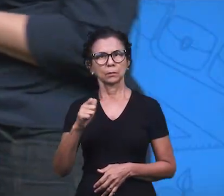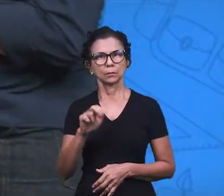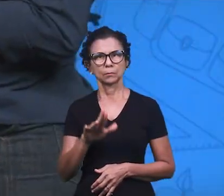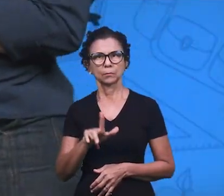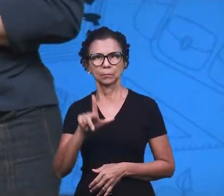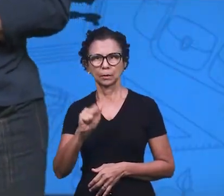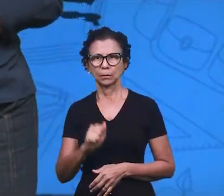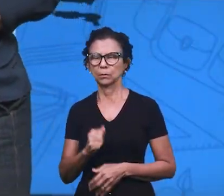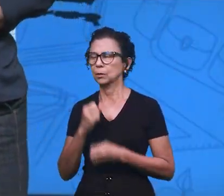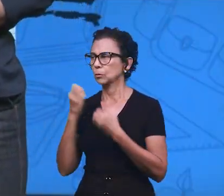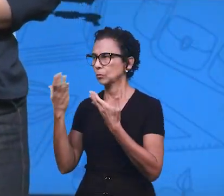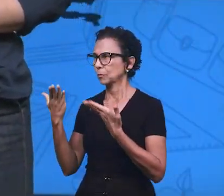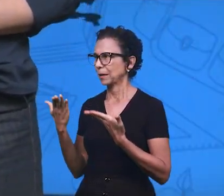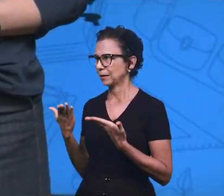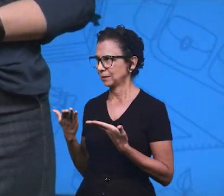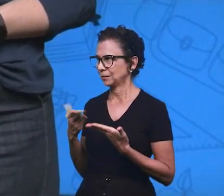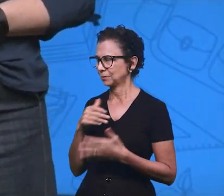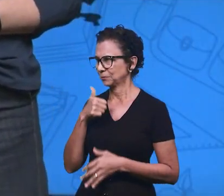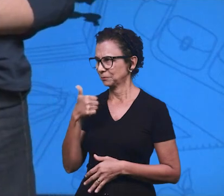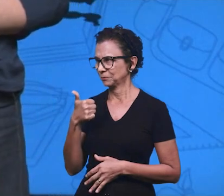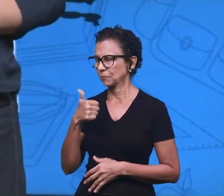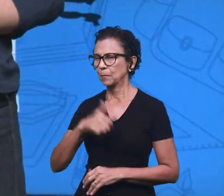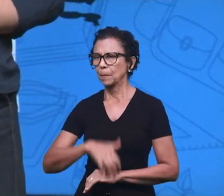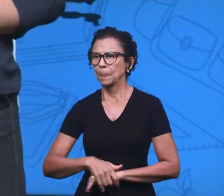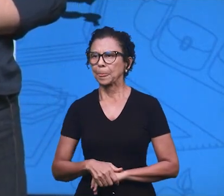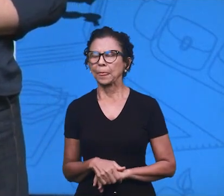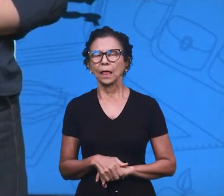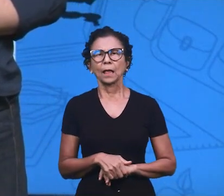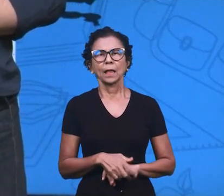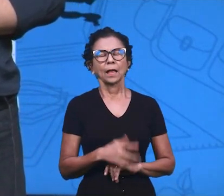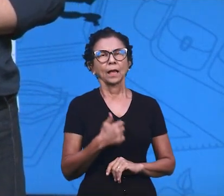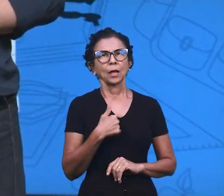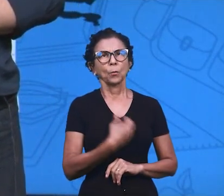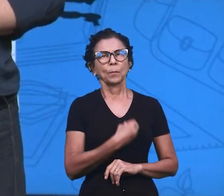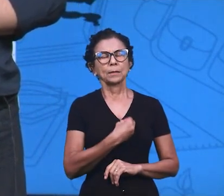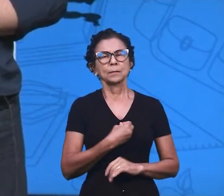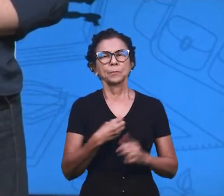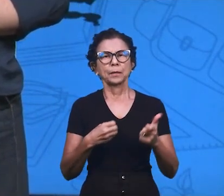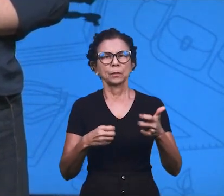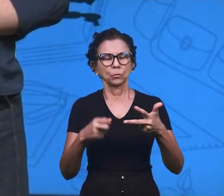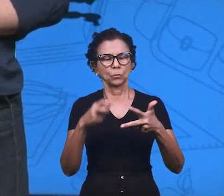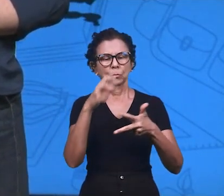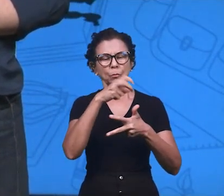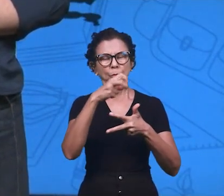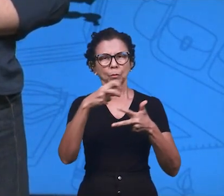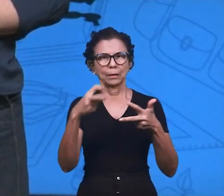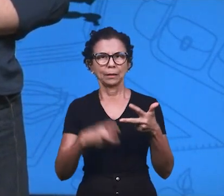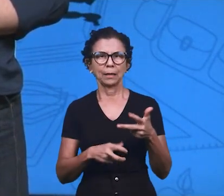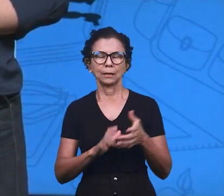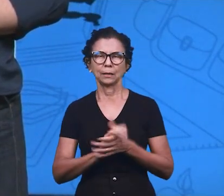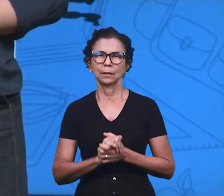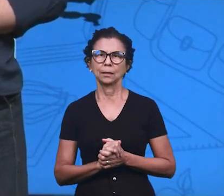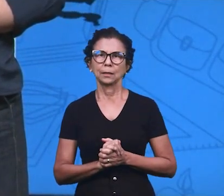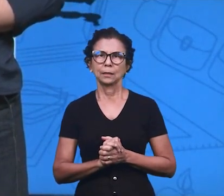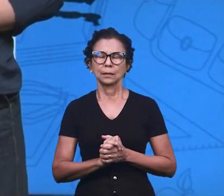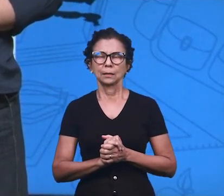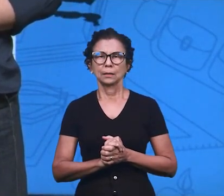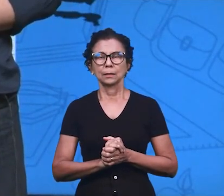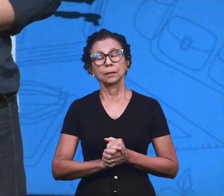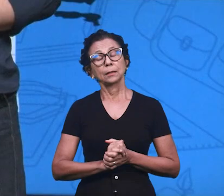Tudo bem, querida? Tudo bem. Eu estive no último vestibular Enem e a prova de redação já havia